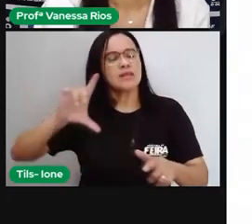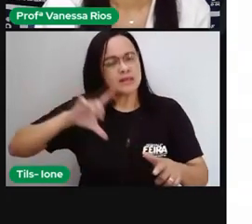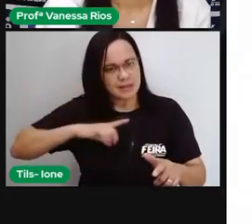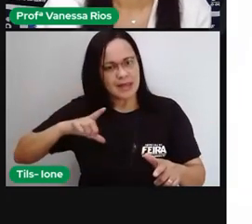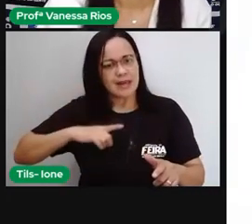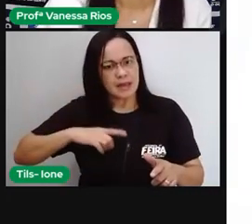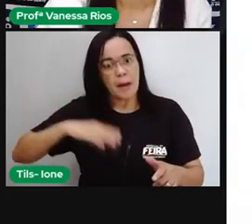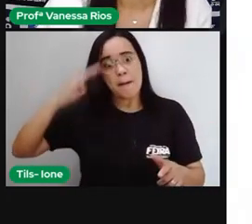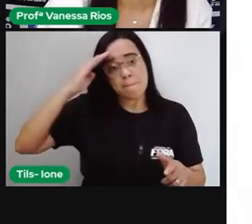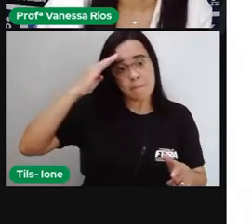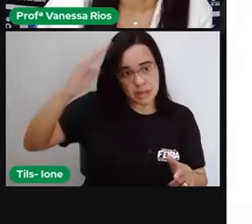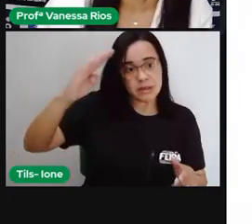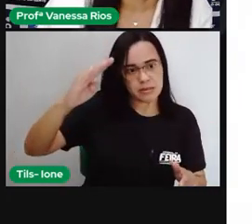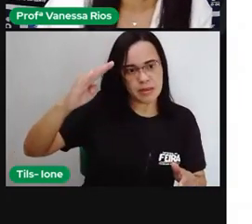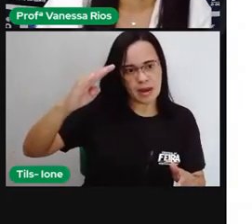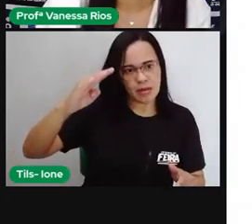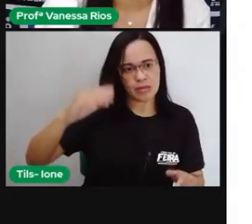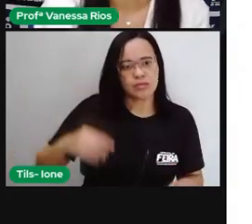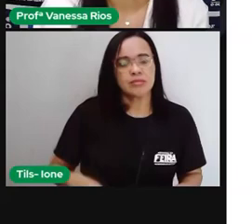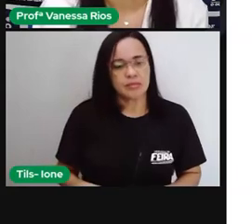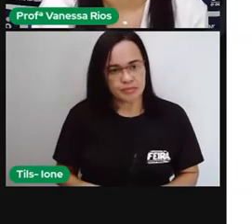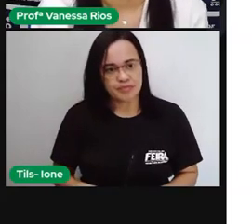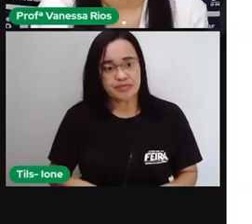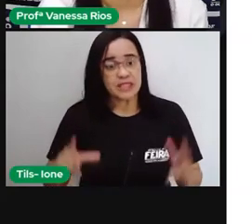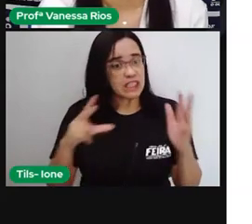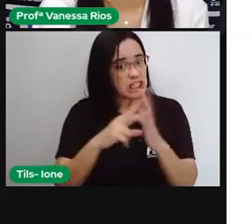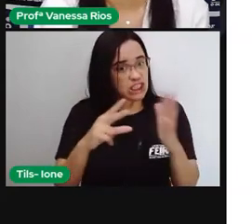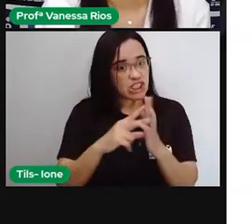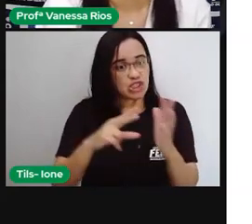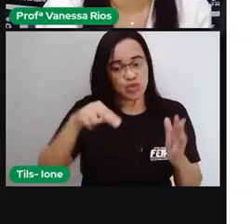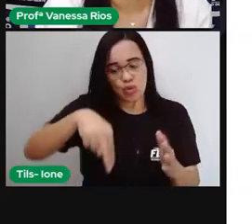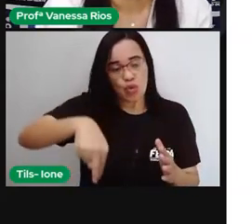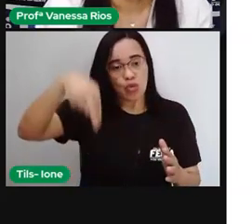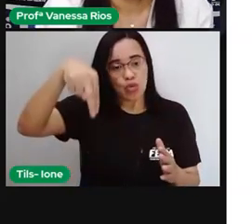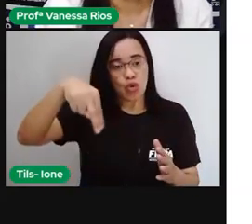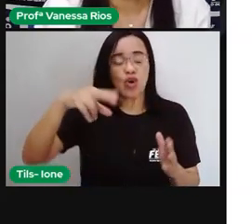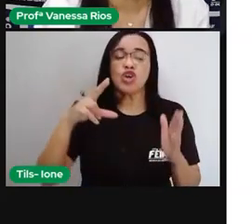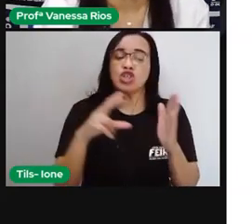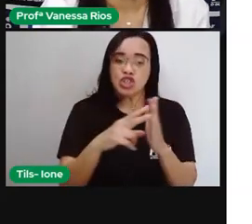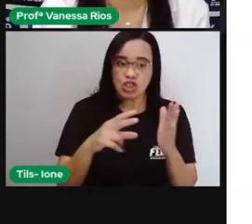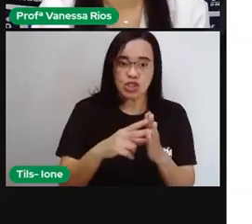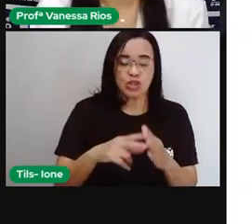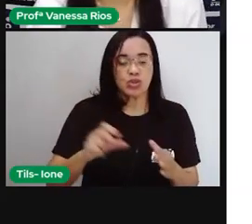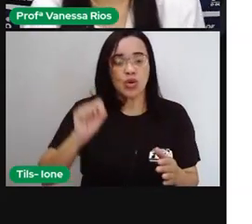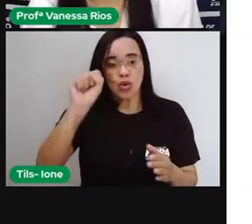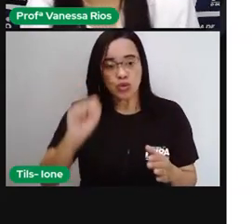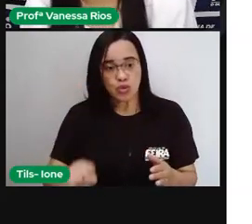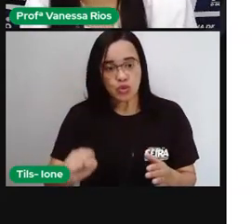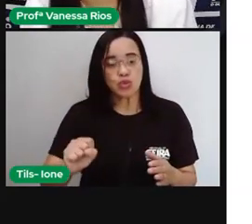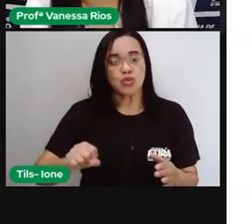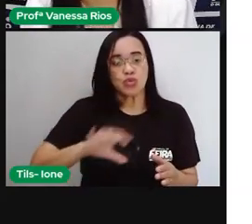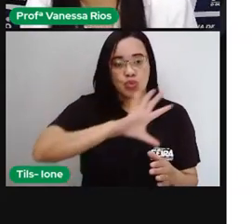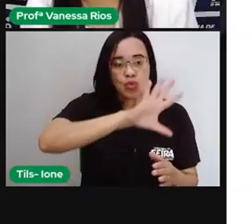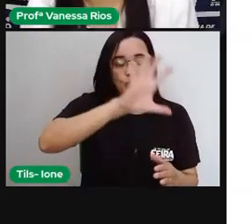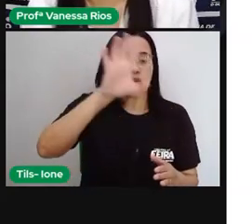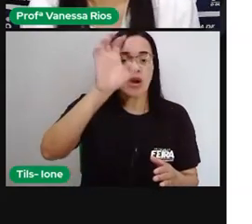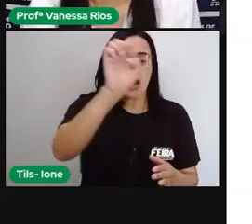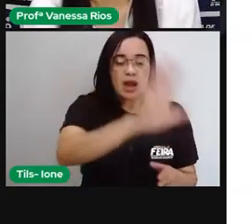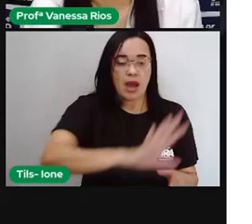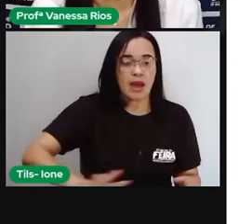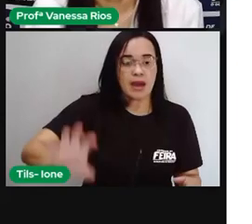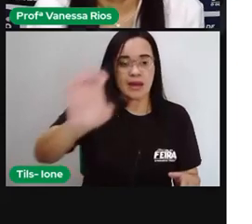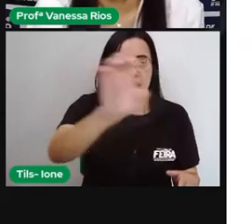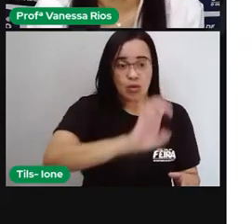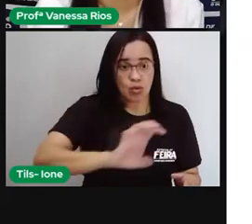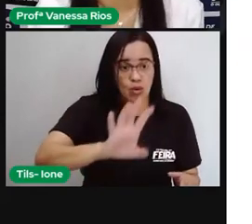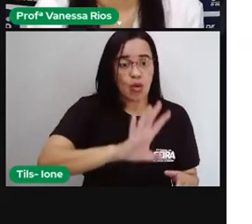por exemplo, a região norte prevalece a indígena, a região sul, os europeus. Aí a gente vem para o nordeste e vê a africana